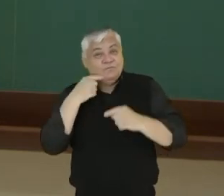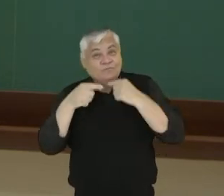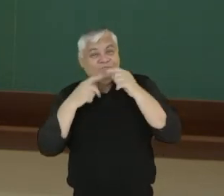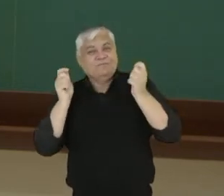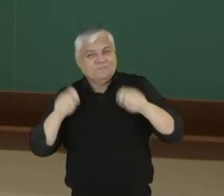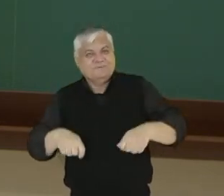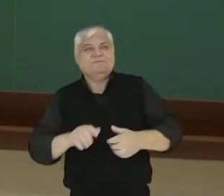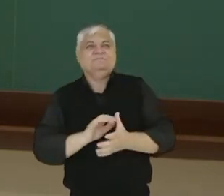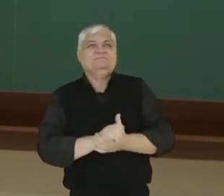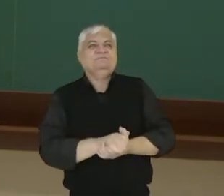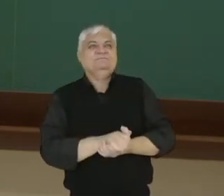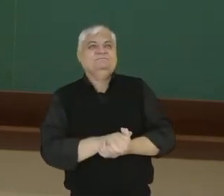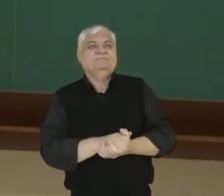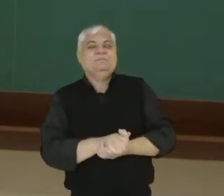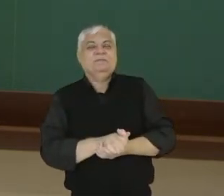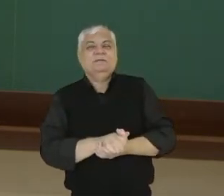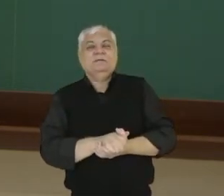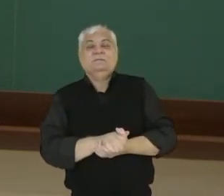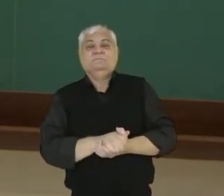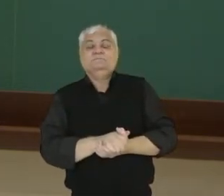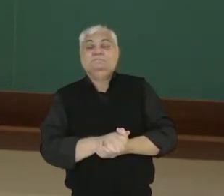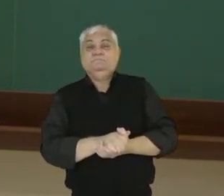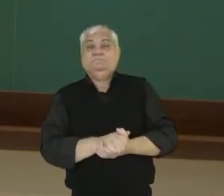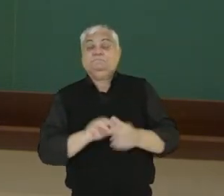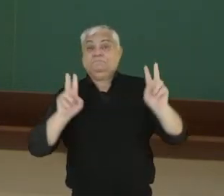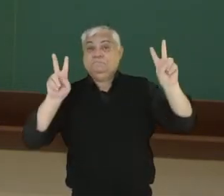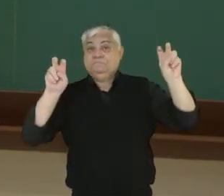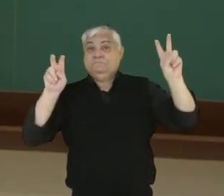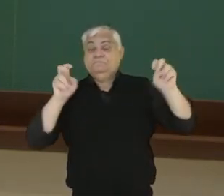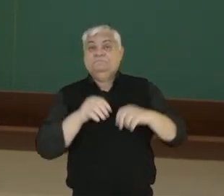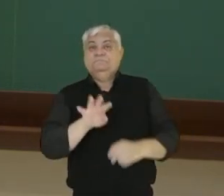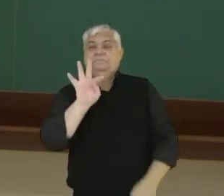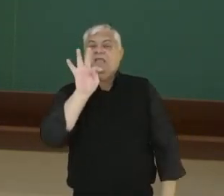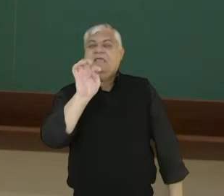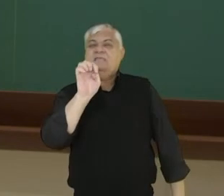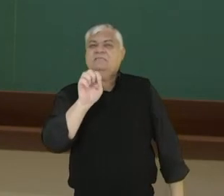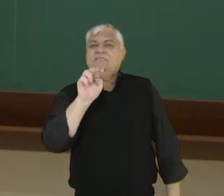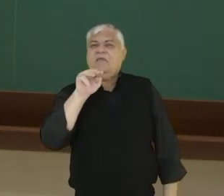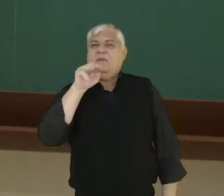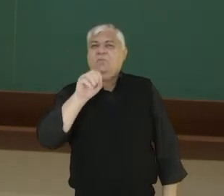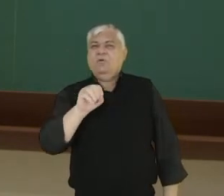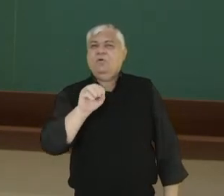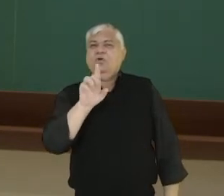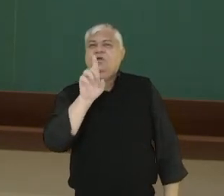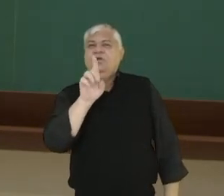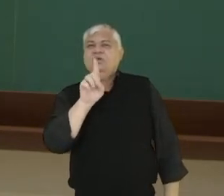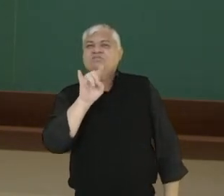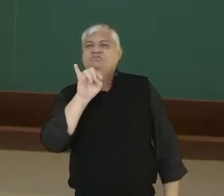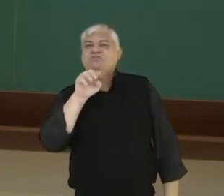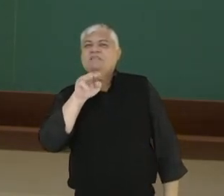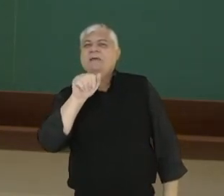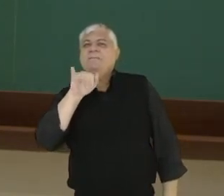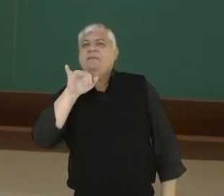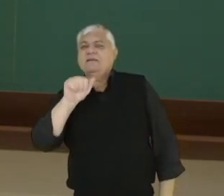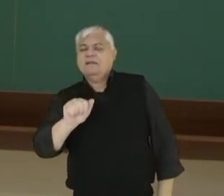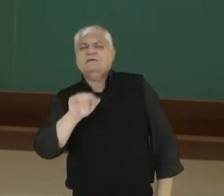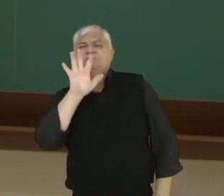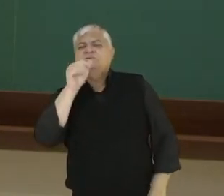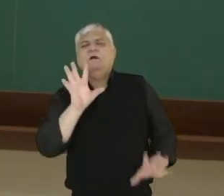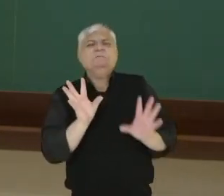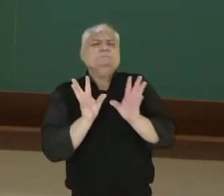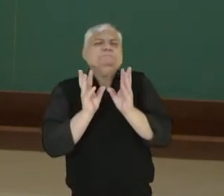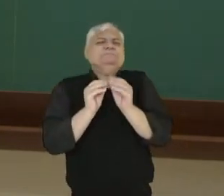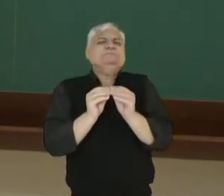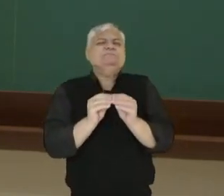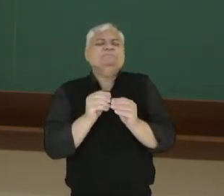aí. Vamos falar um pouquinho aqui agora sobre a parte de termodinâmica, certo? Só para dar uma pincelada lá na segunda